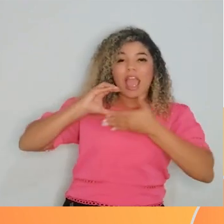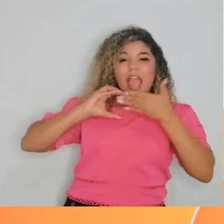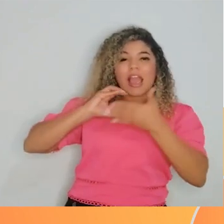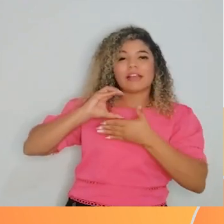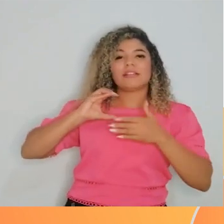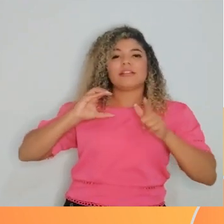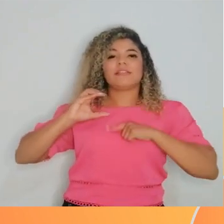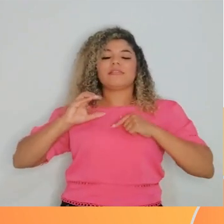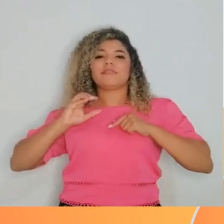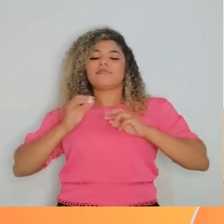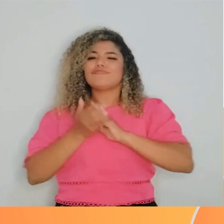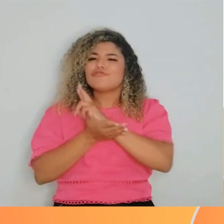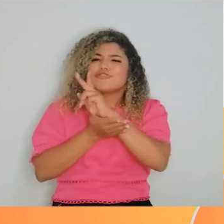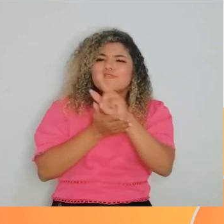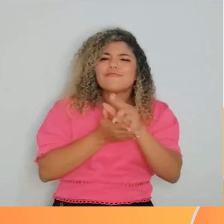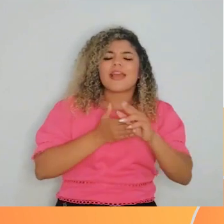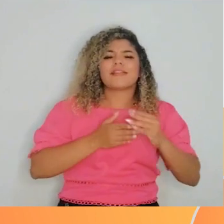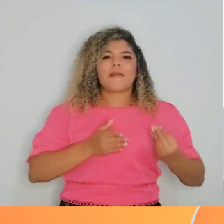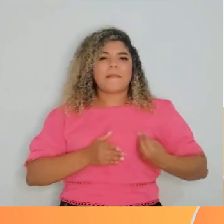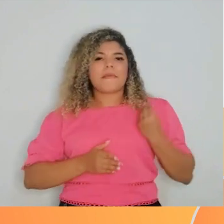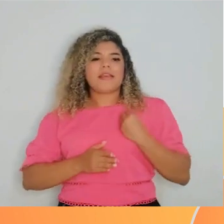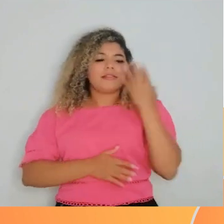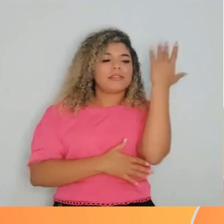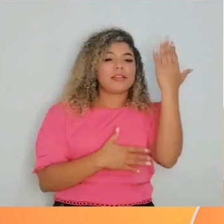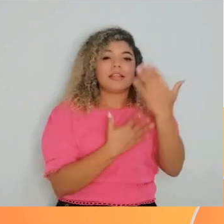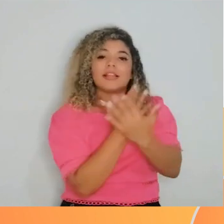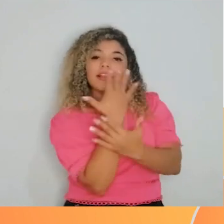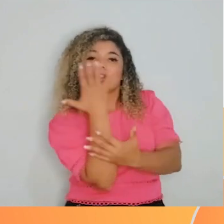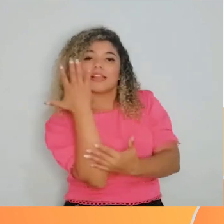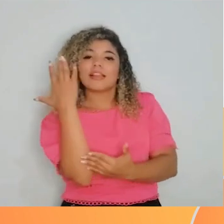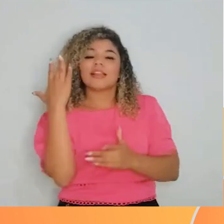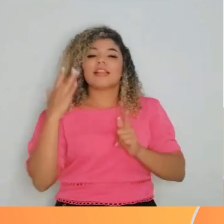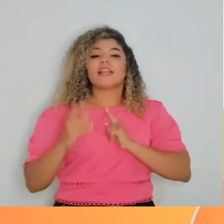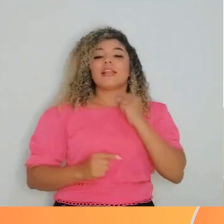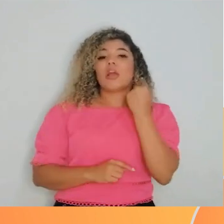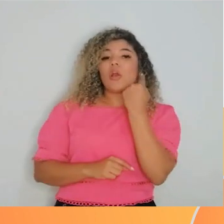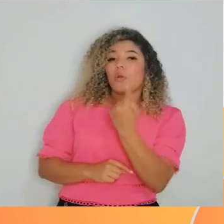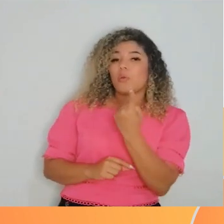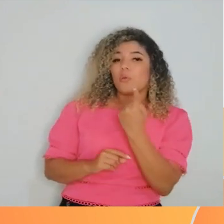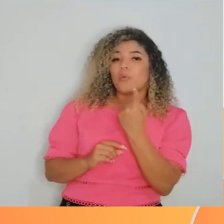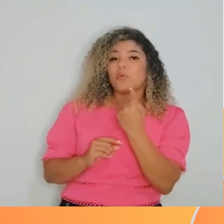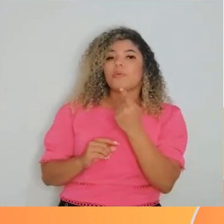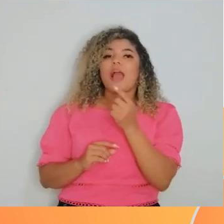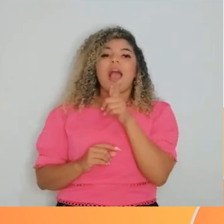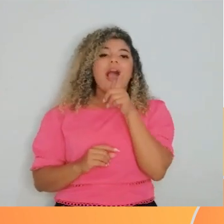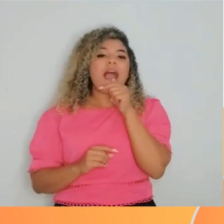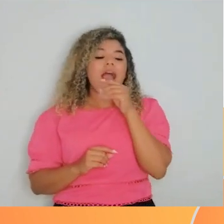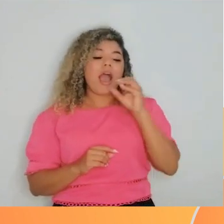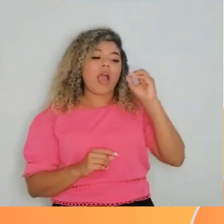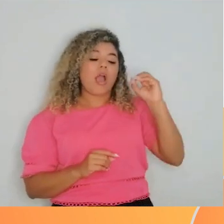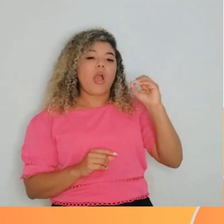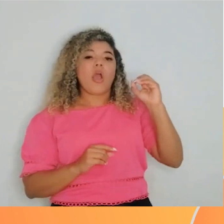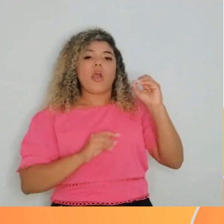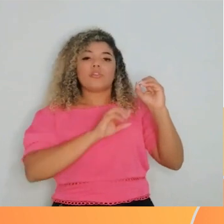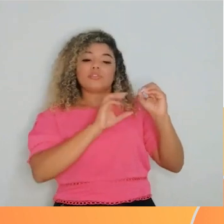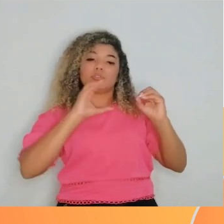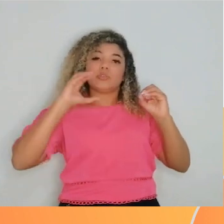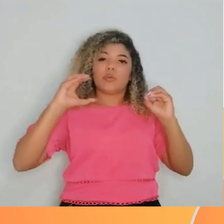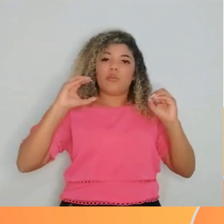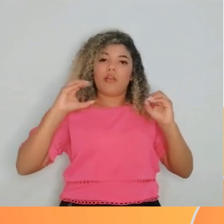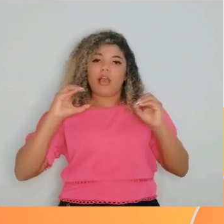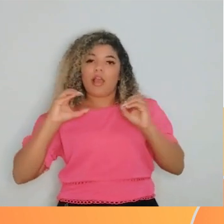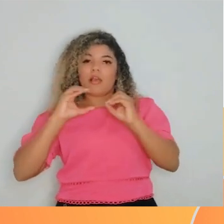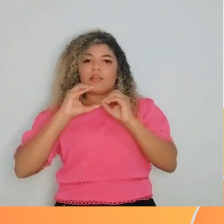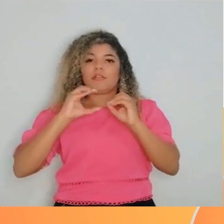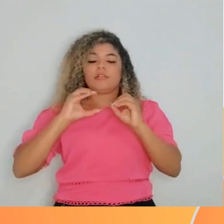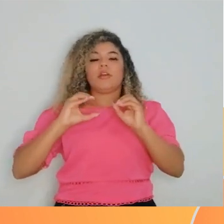são biomoléculas mais abundantes na natureza e possuem como forma geral a molécula da água, H2O, ligada a um carbono.